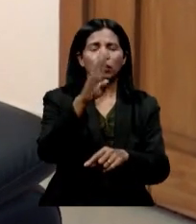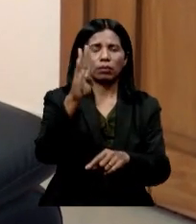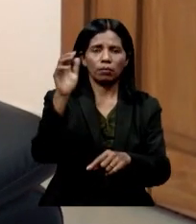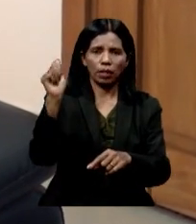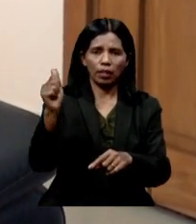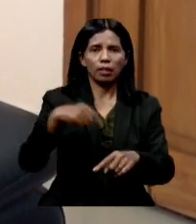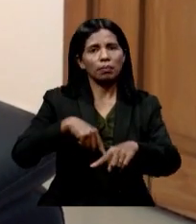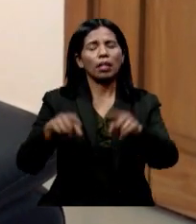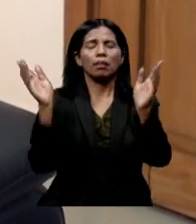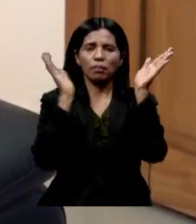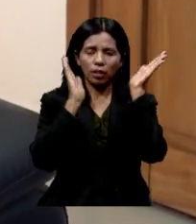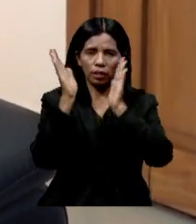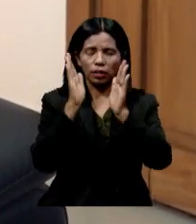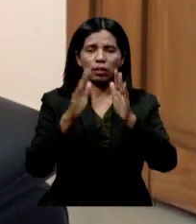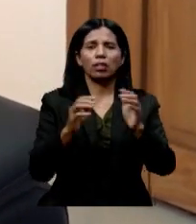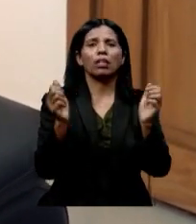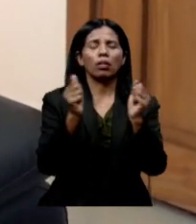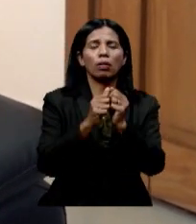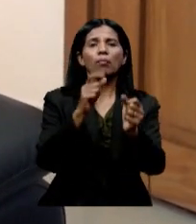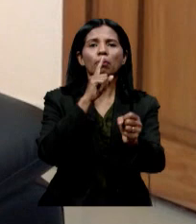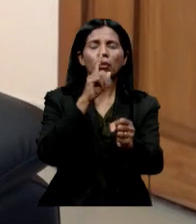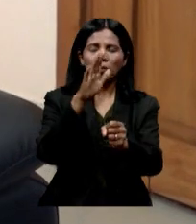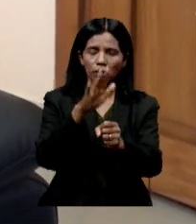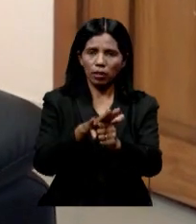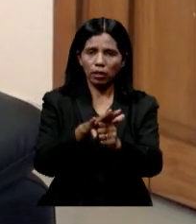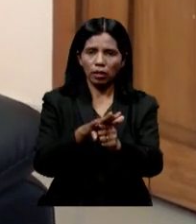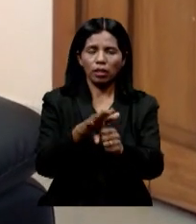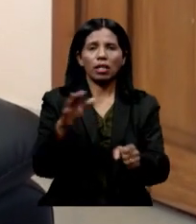Malásia, com promessa emprego.